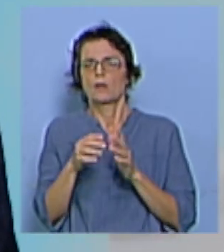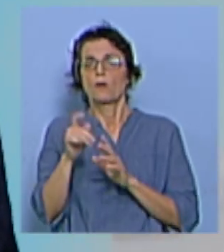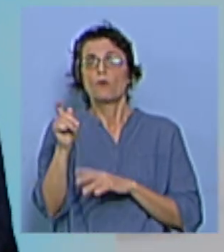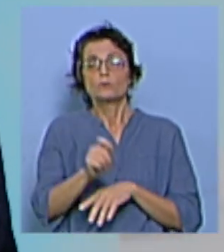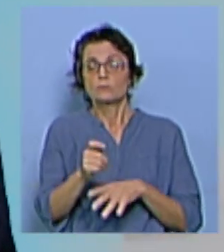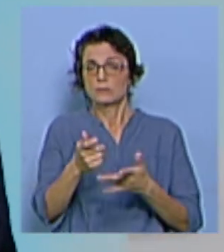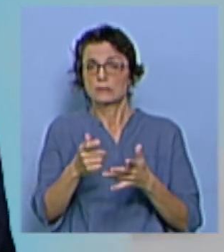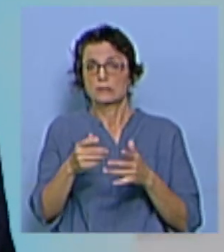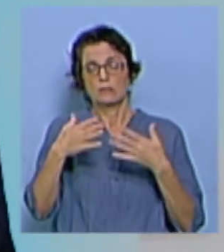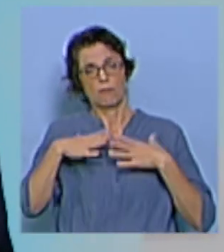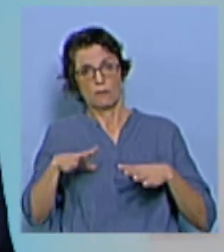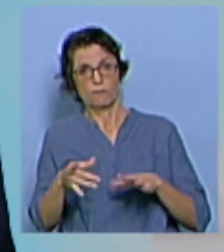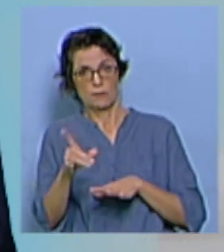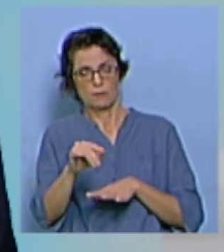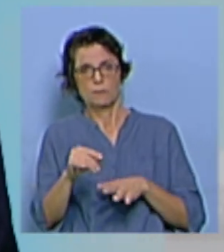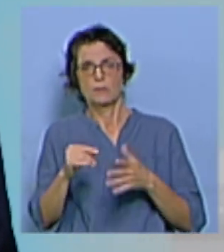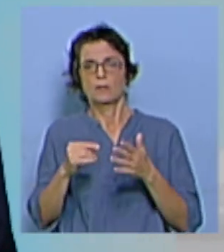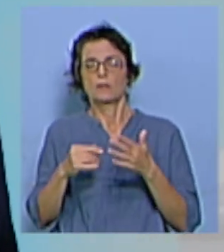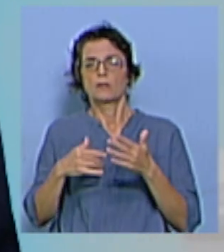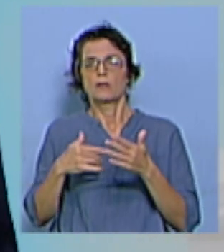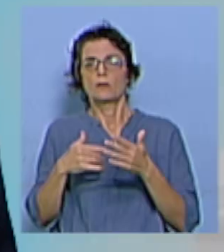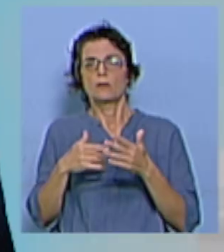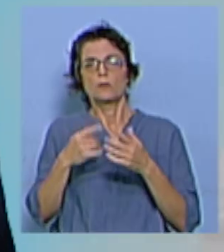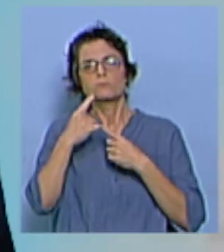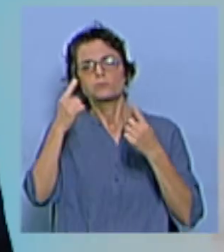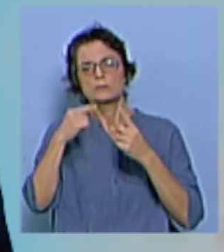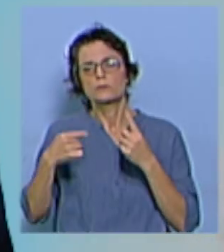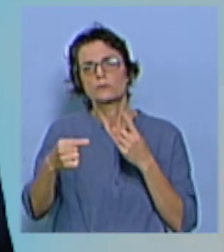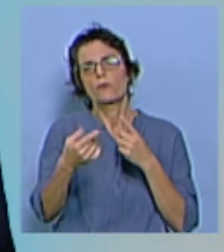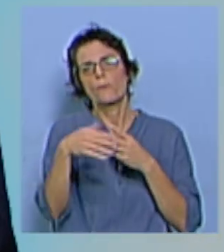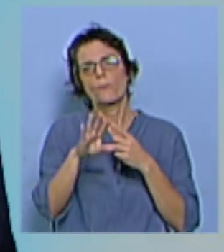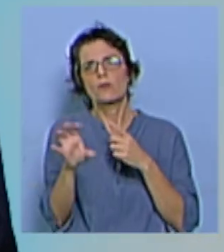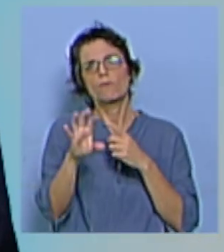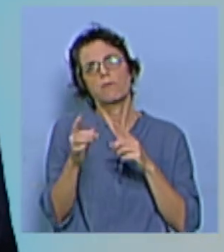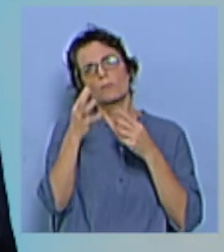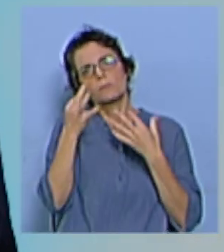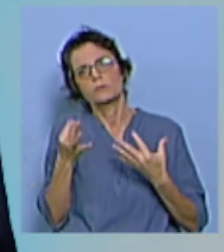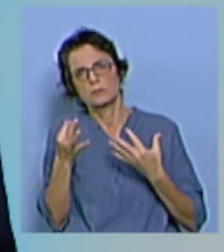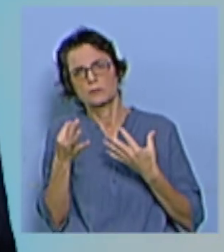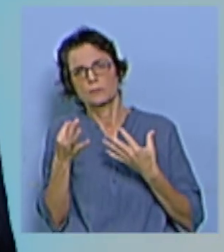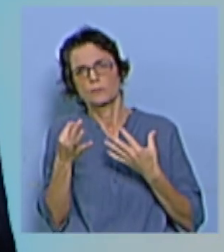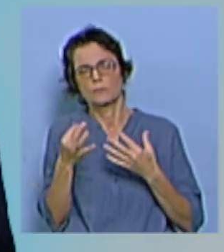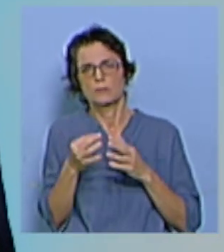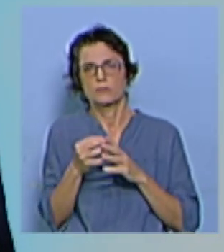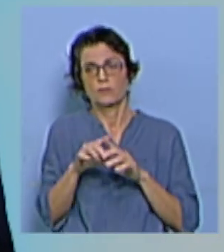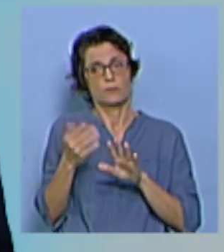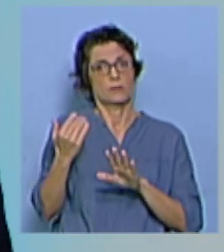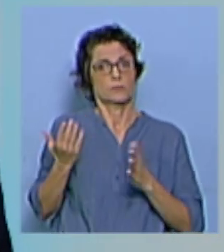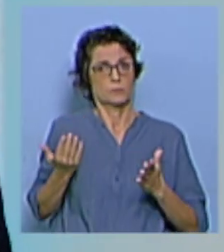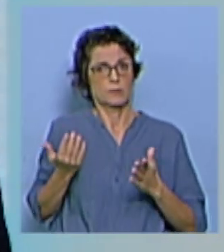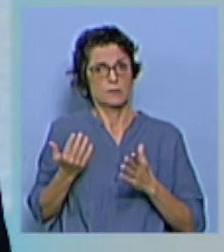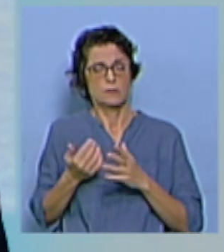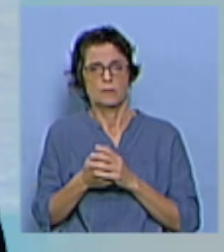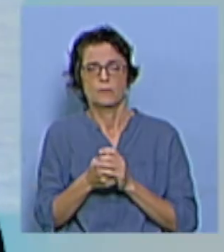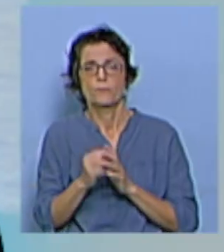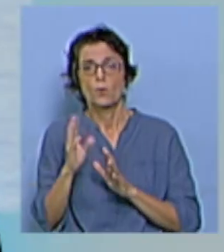e agosto, publicada diariamente, mas muito mais simples do que tinha sido a proposta de oração para aquele tempo em que estivemos